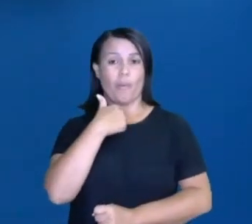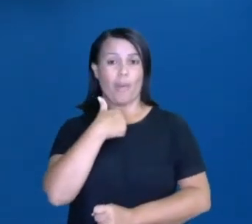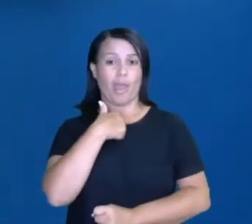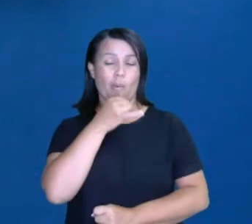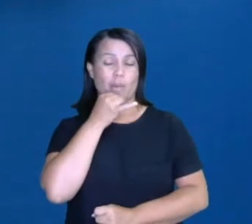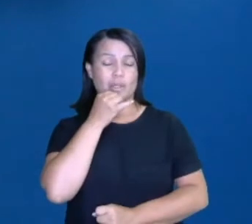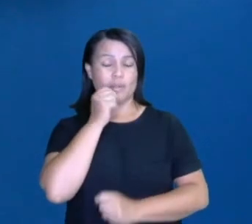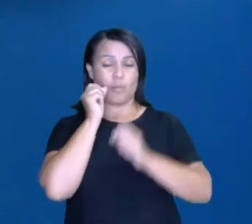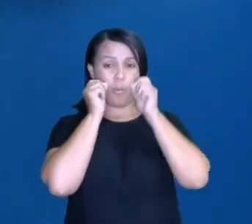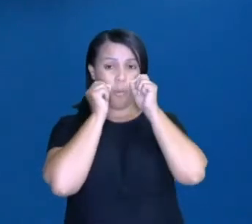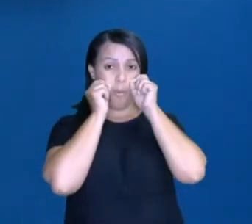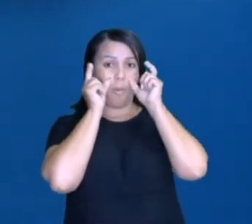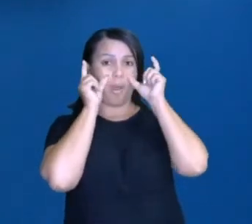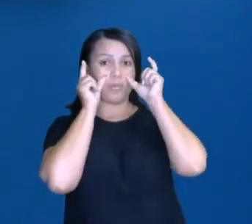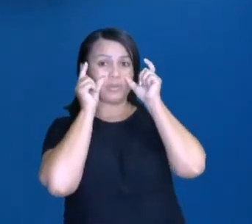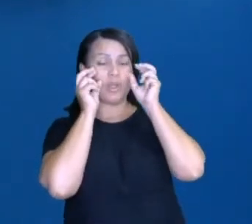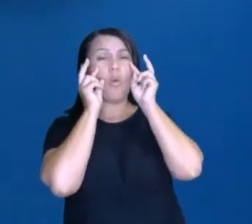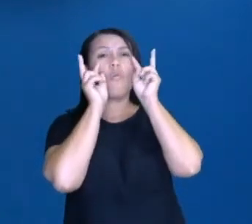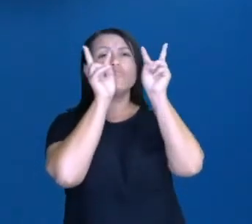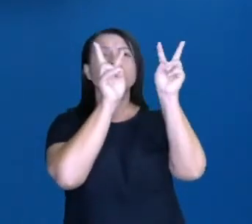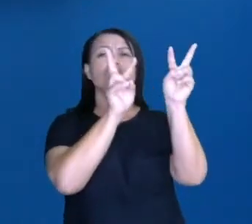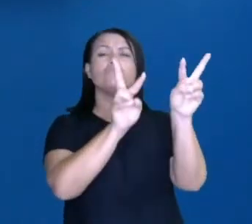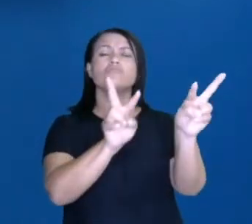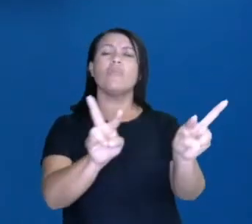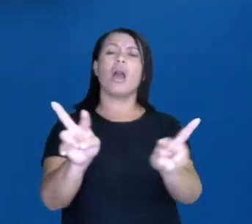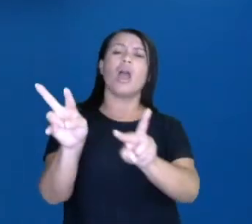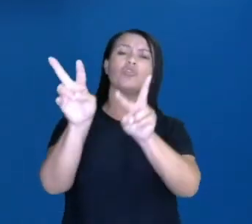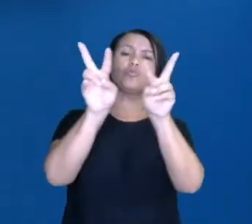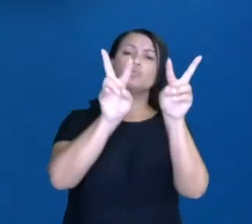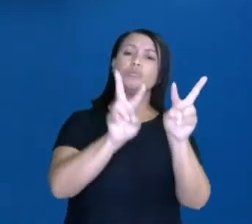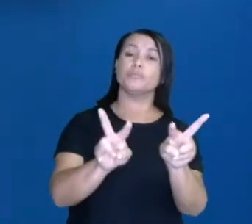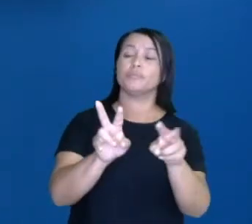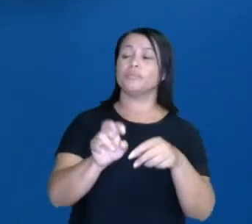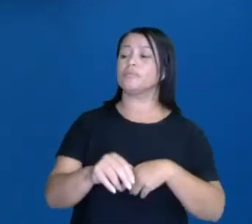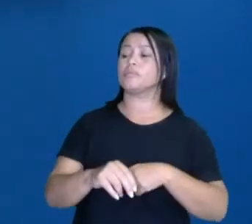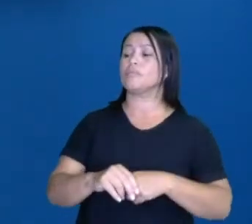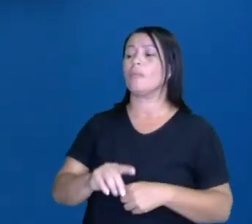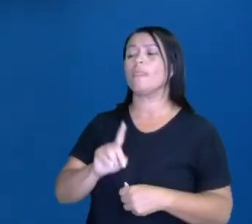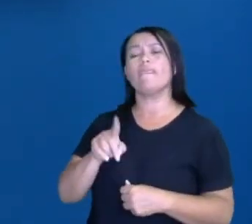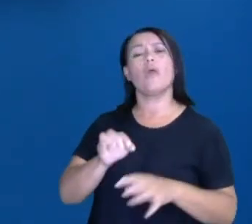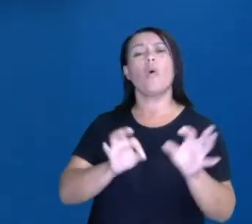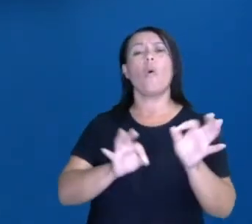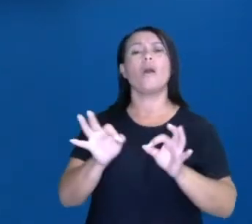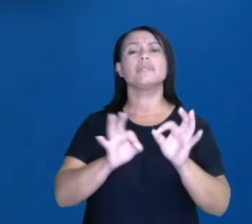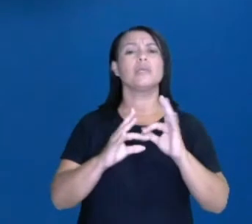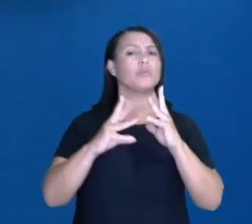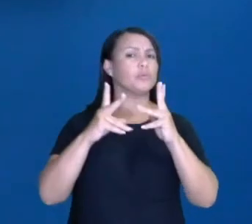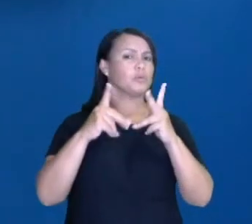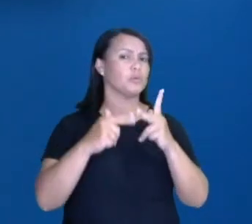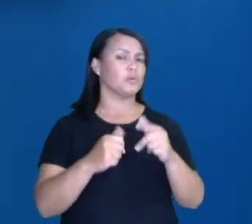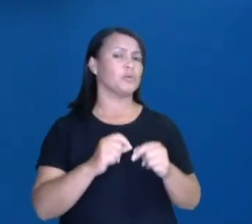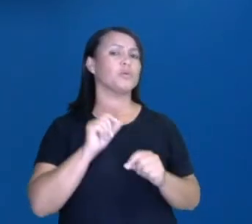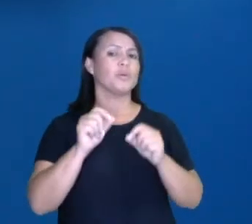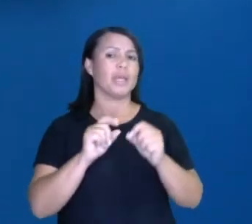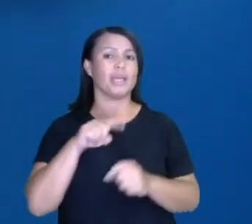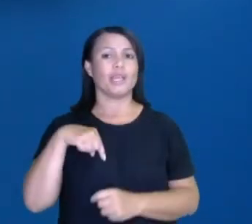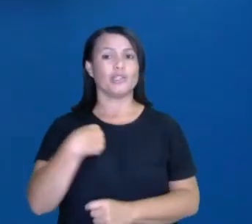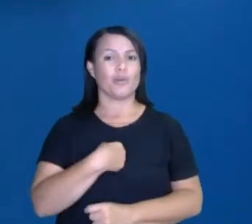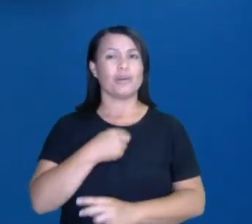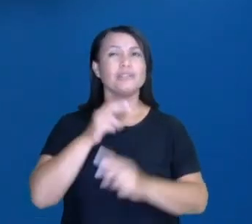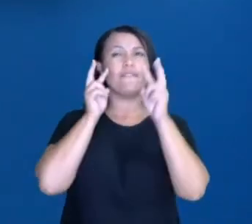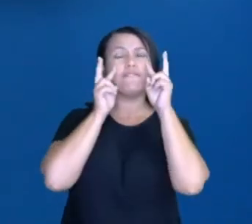abro os meus olhos, ou vejo, né? Que eu consigo enxergar. É formada por tudo aquilo que nossa